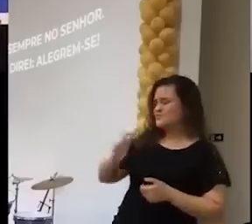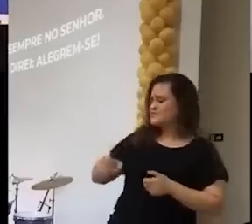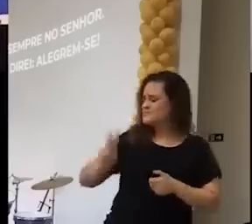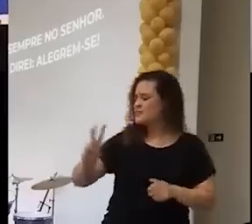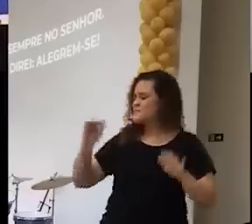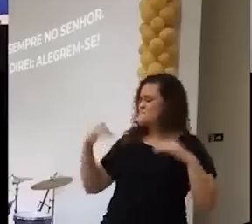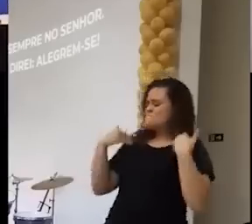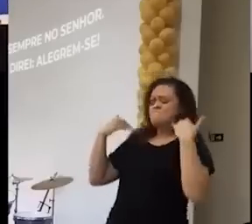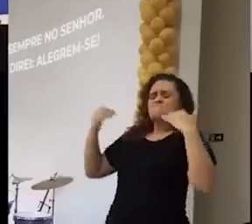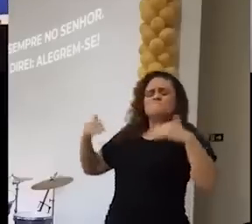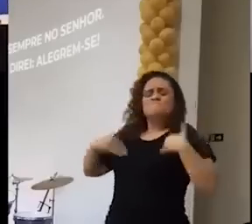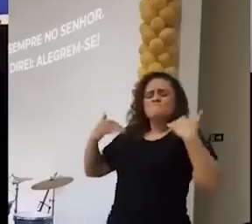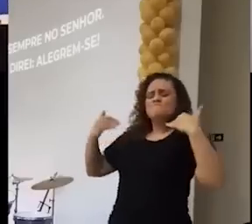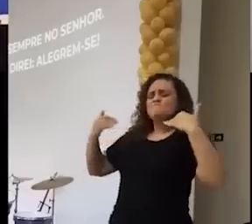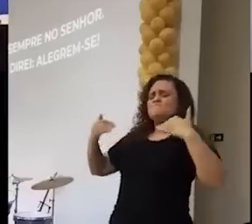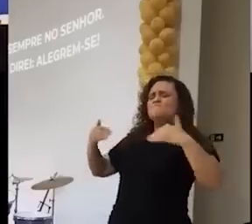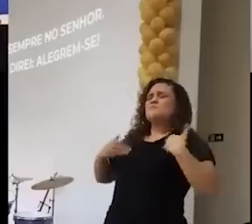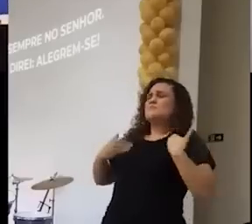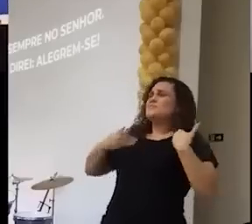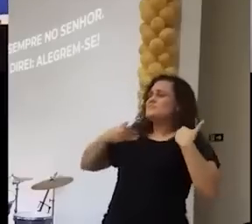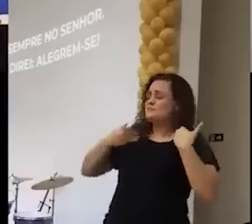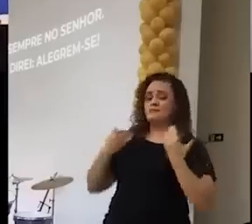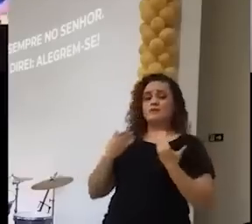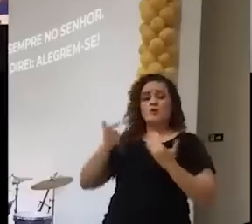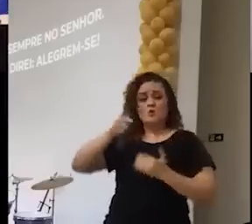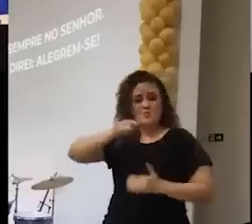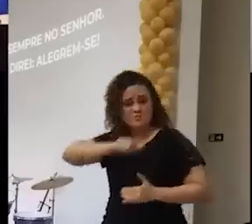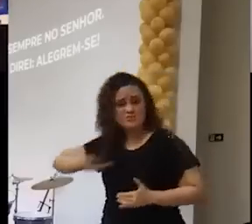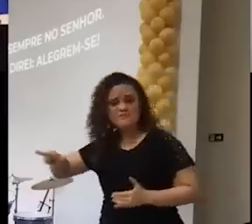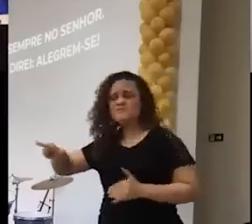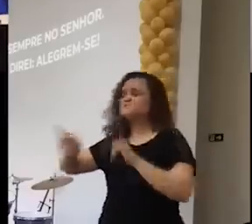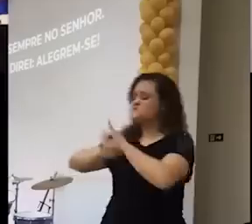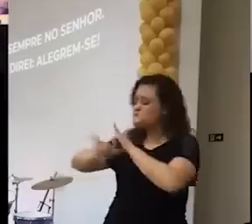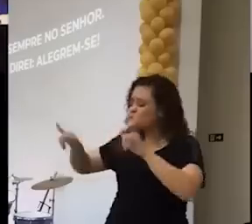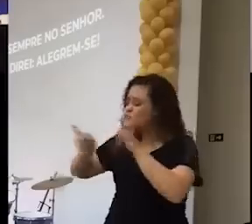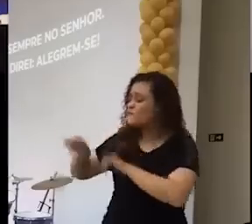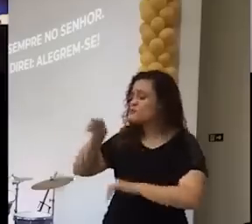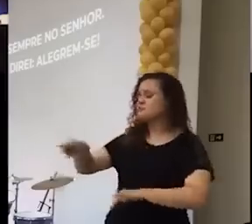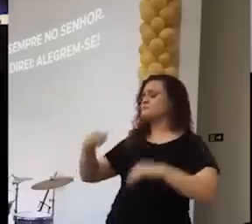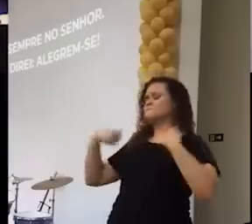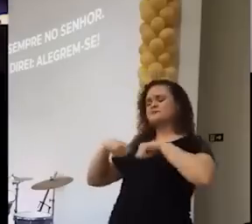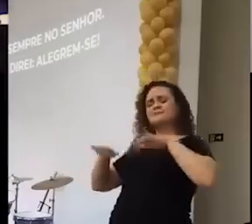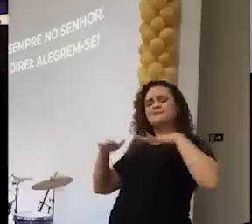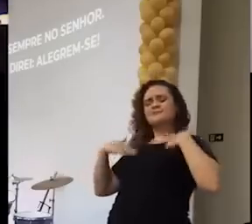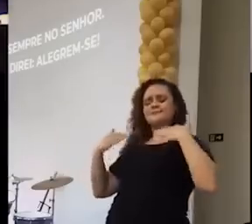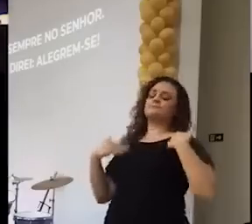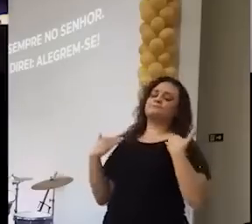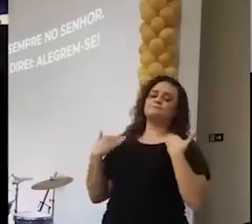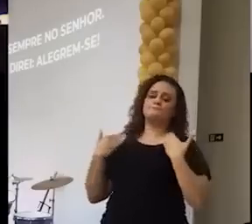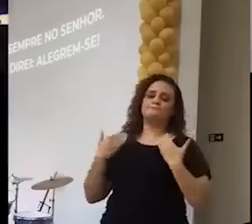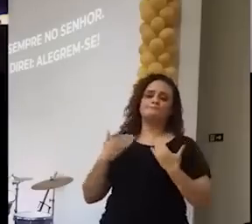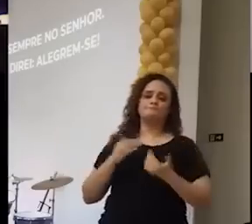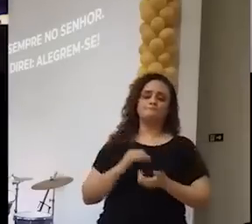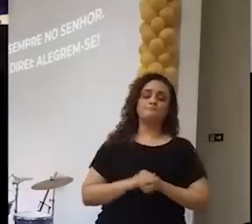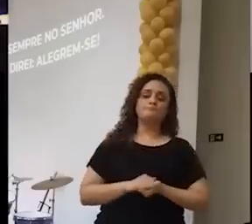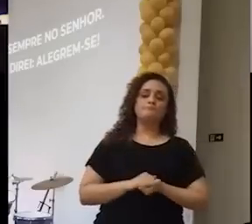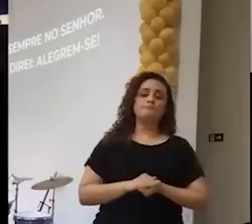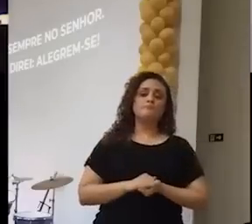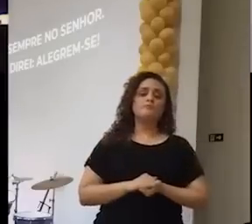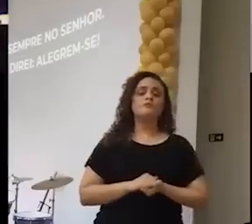no Senhor. Outra vez digo, alegrai-vos. Bom, eu